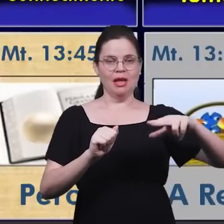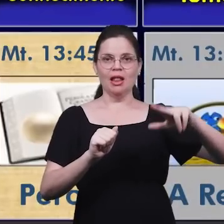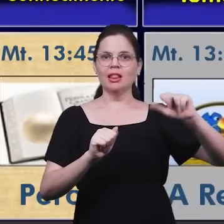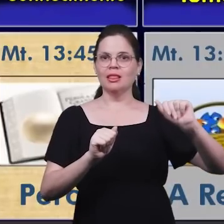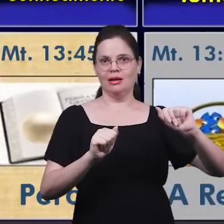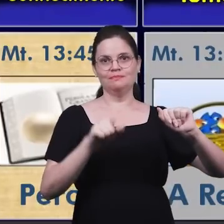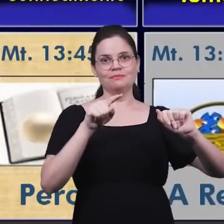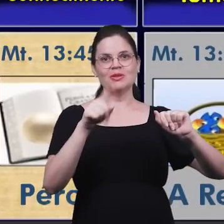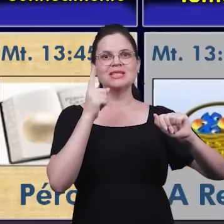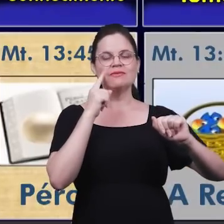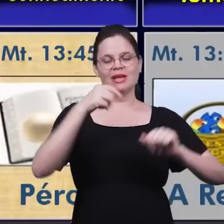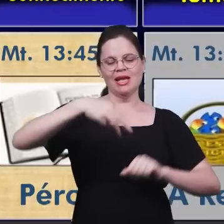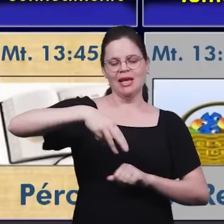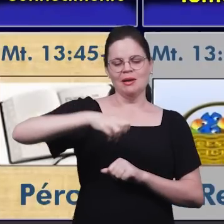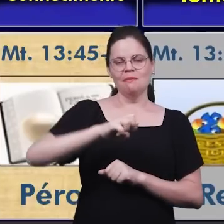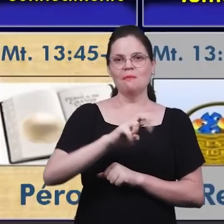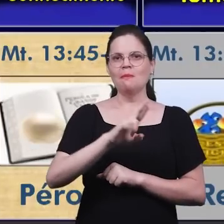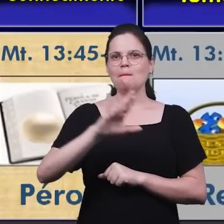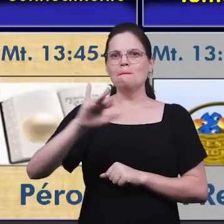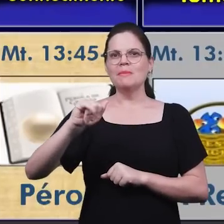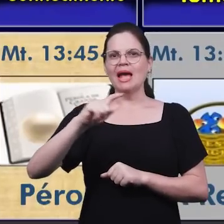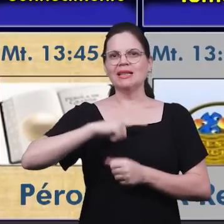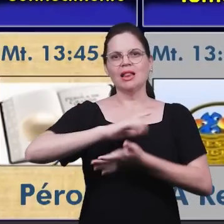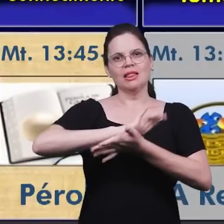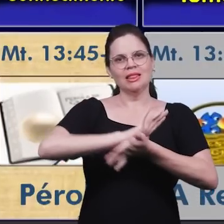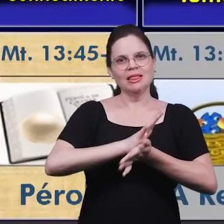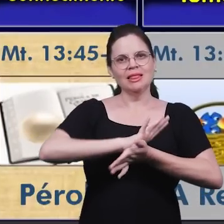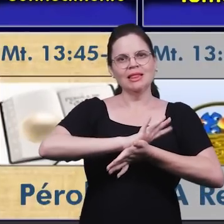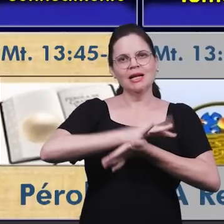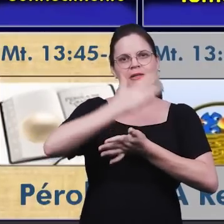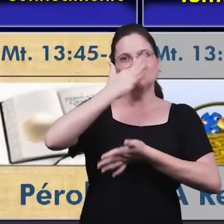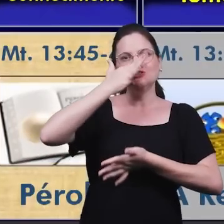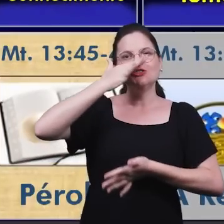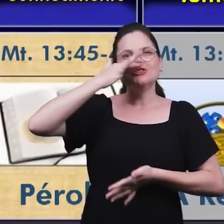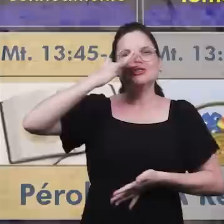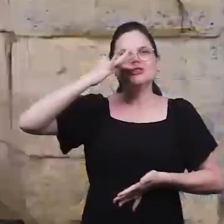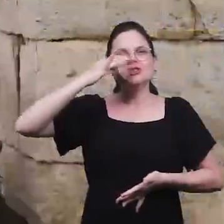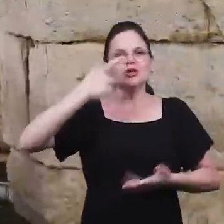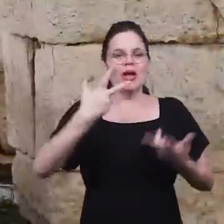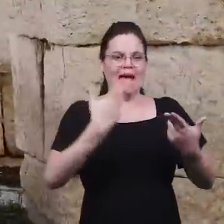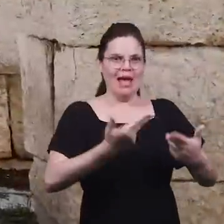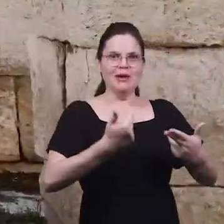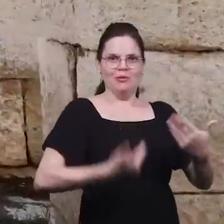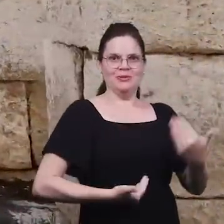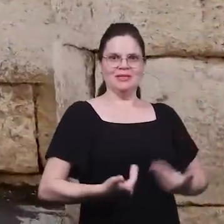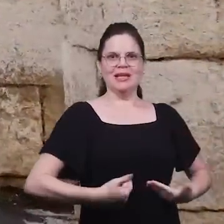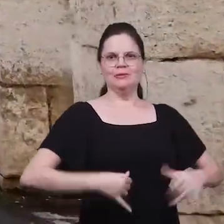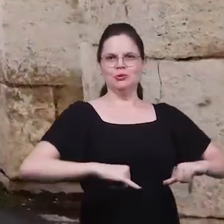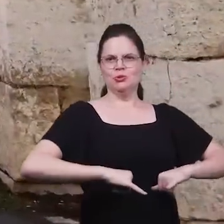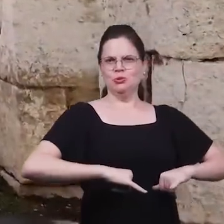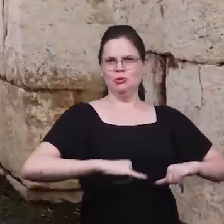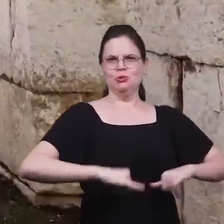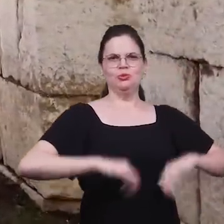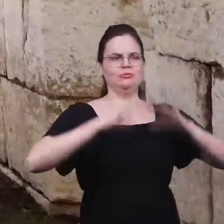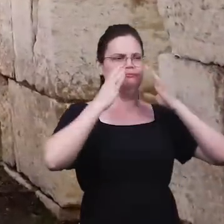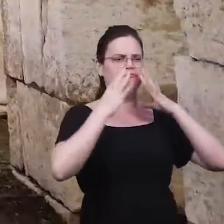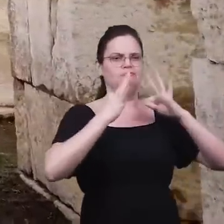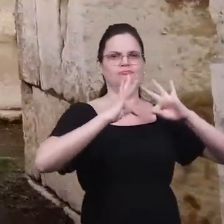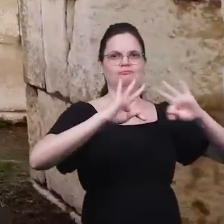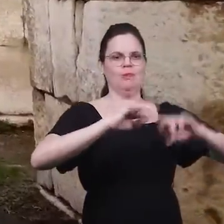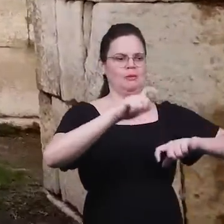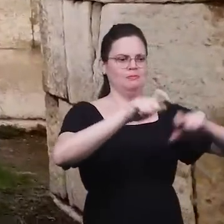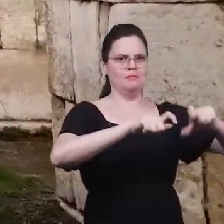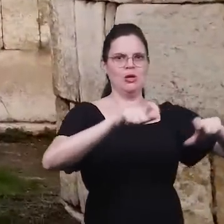claramente a operação do Senhor em todas as épocas. Então, na segunda carta, que é a